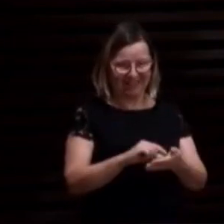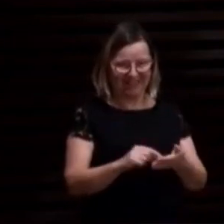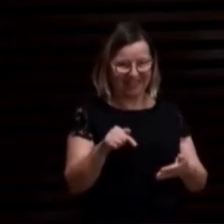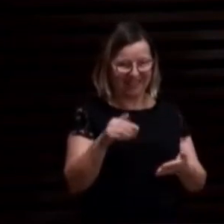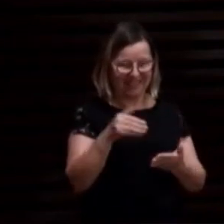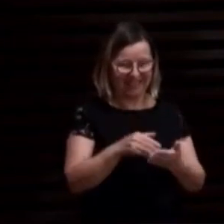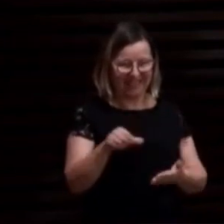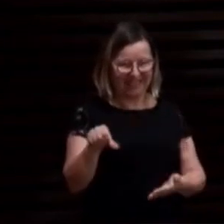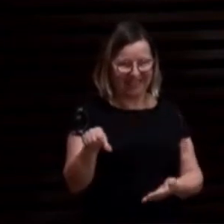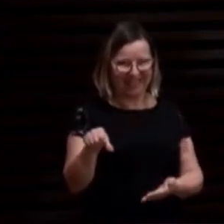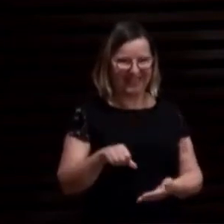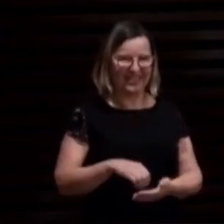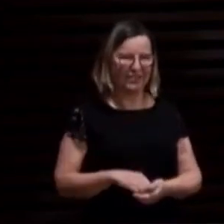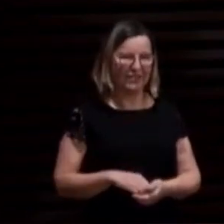já.